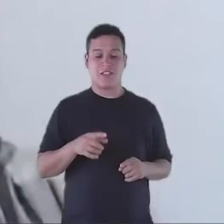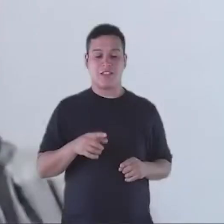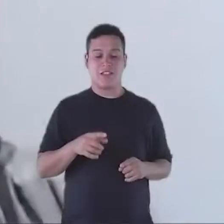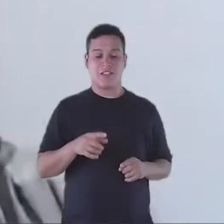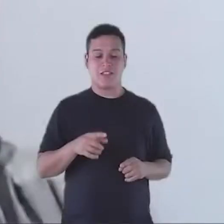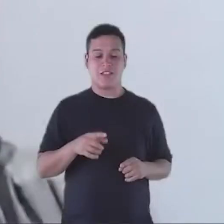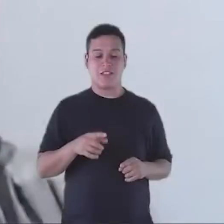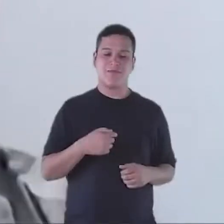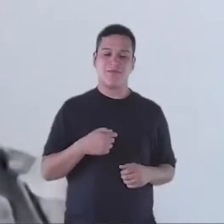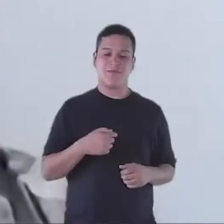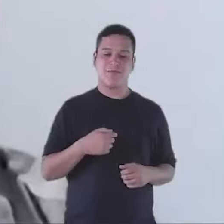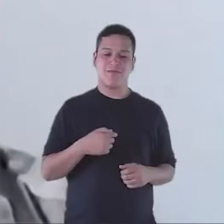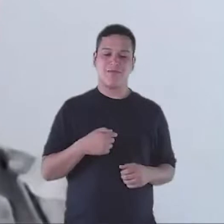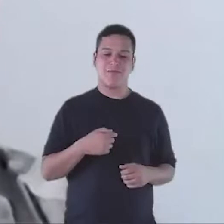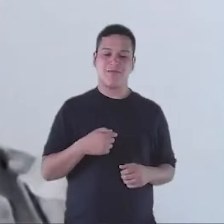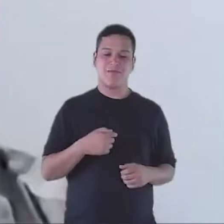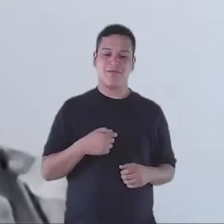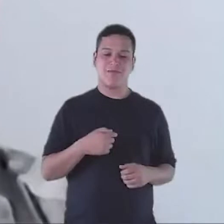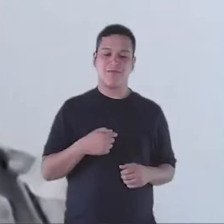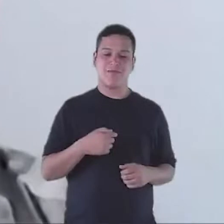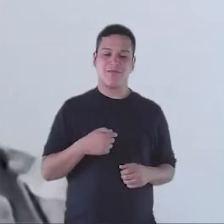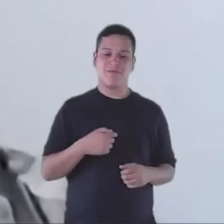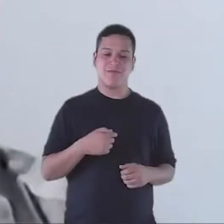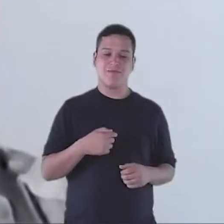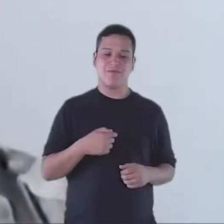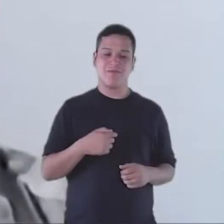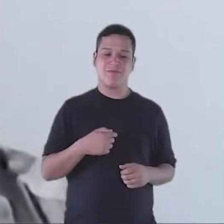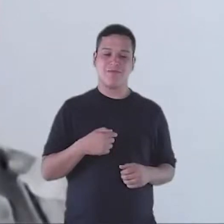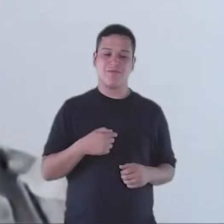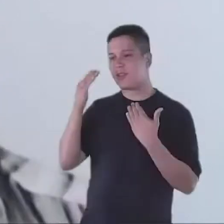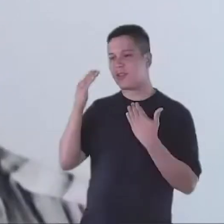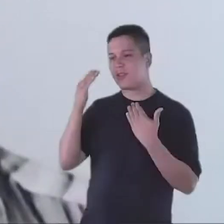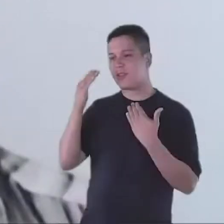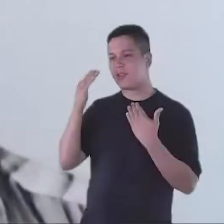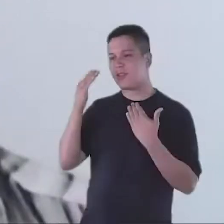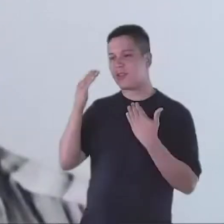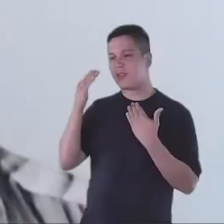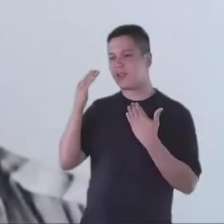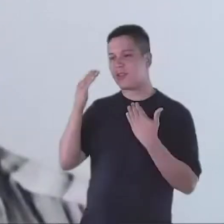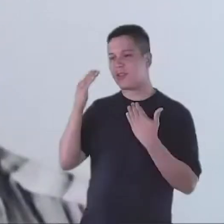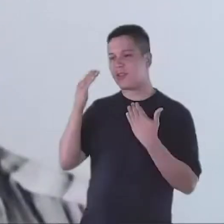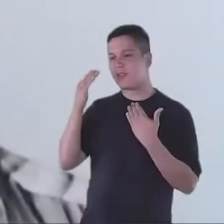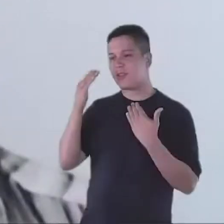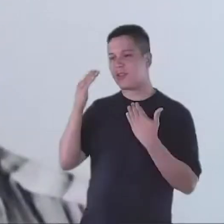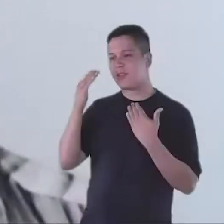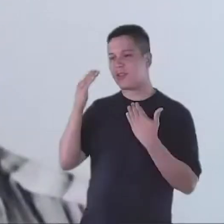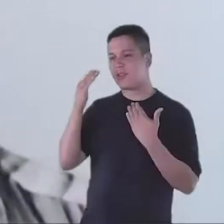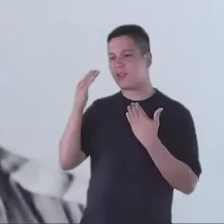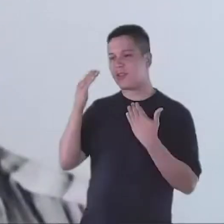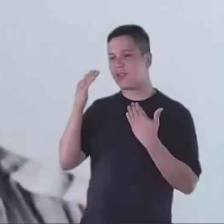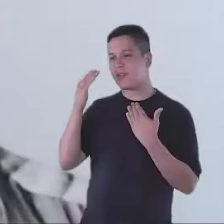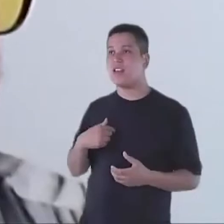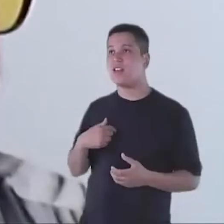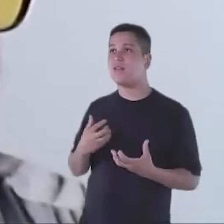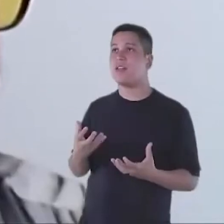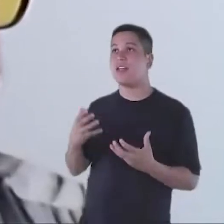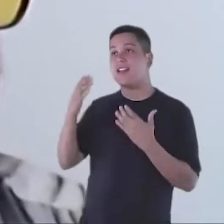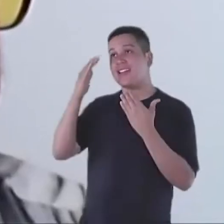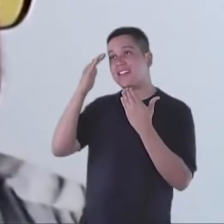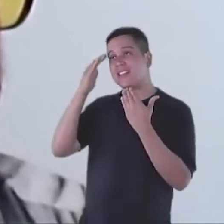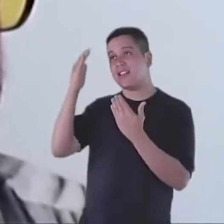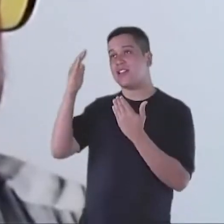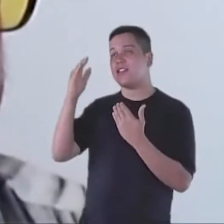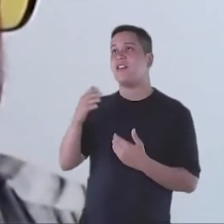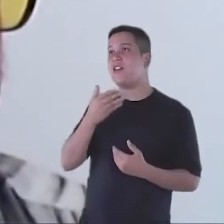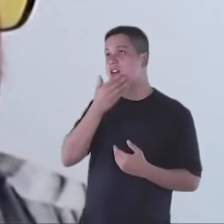Eu devo tudo para minha mãe. Eu queria ler um poema dela, Vamos lá. até para todo